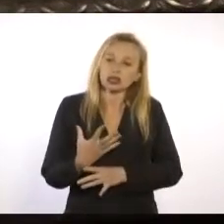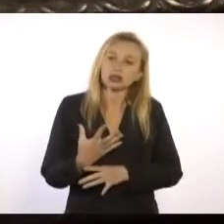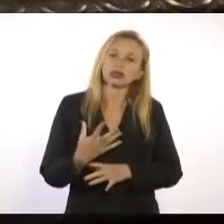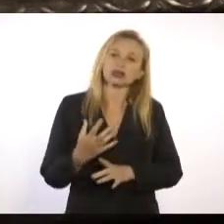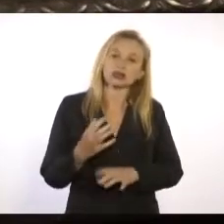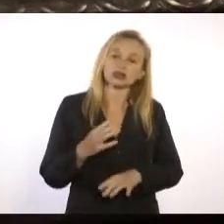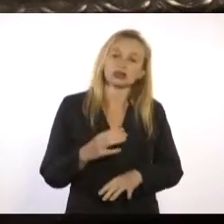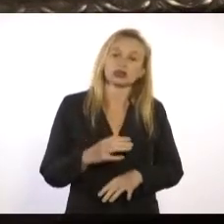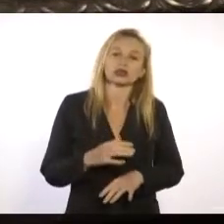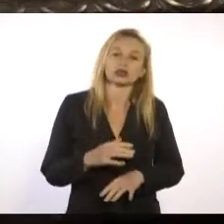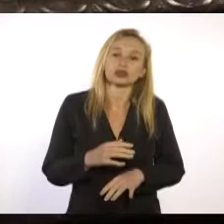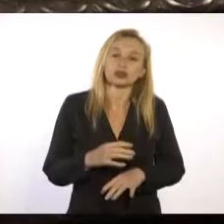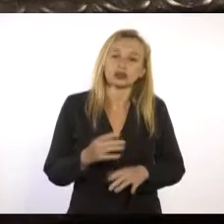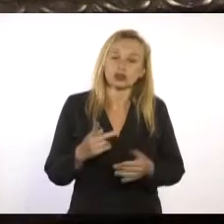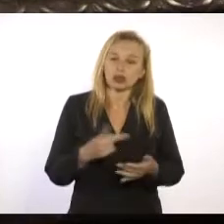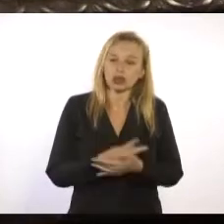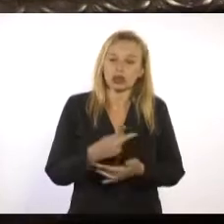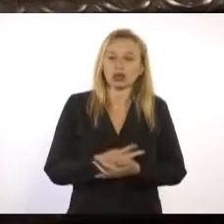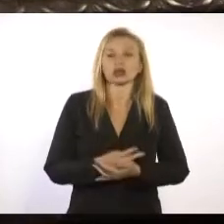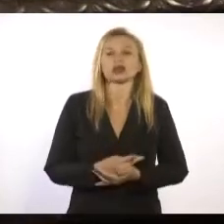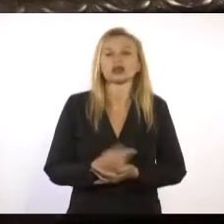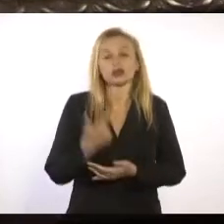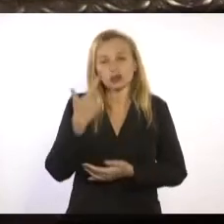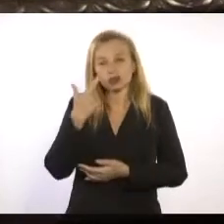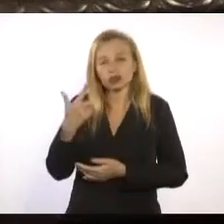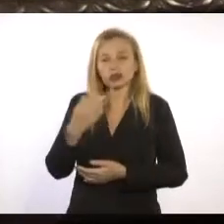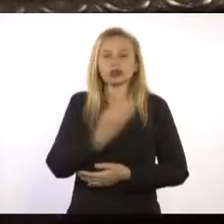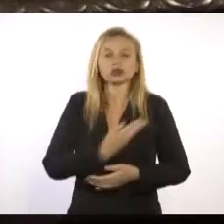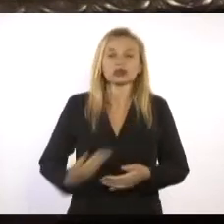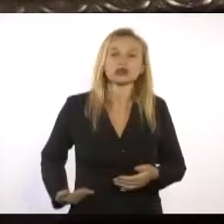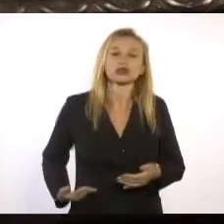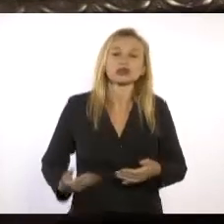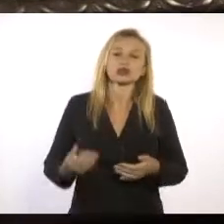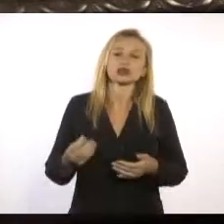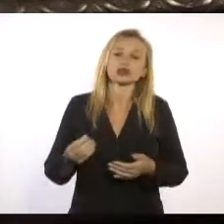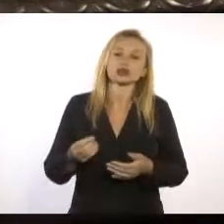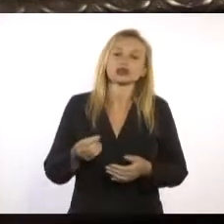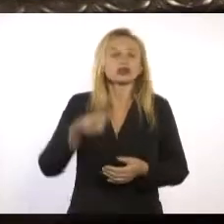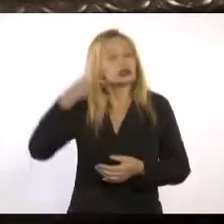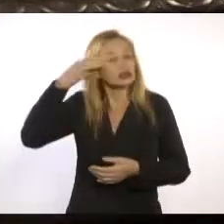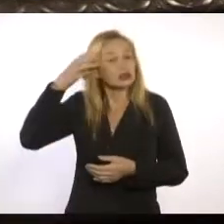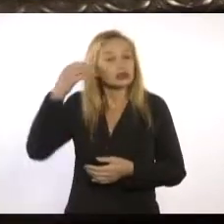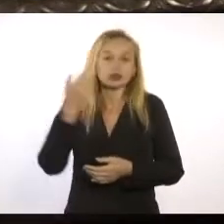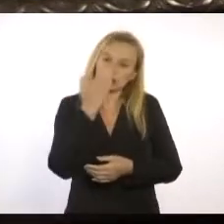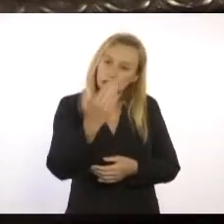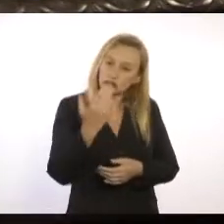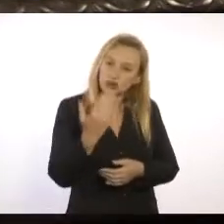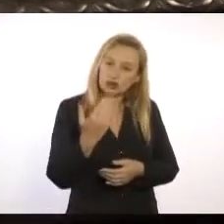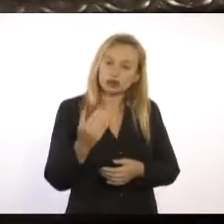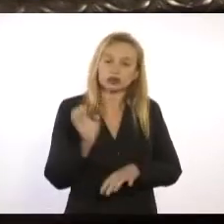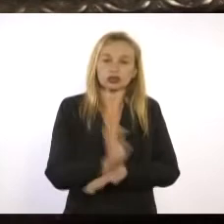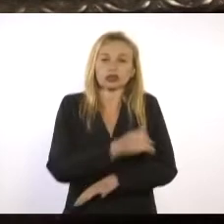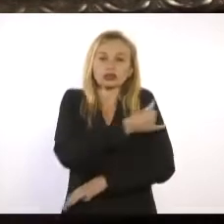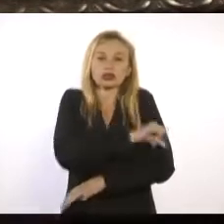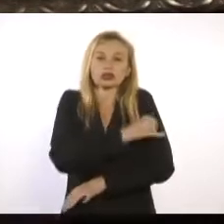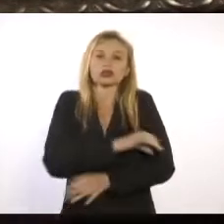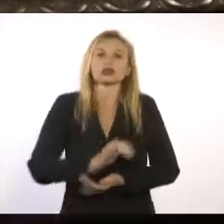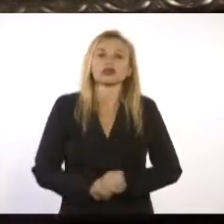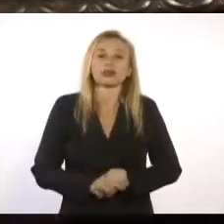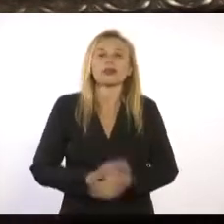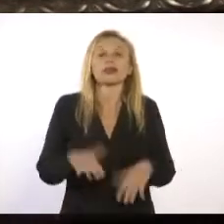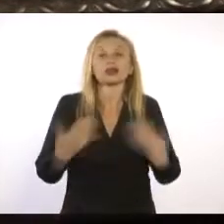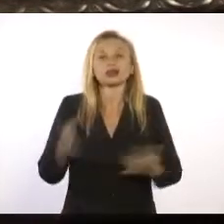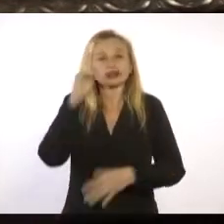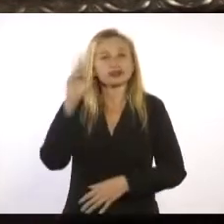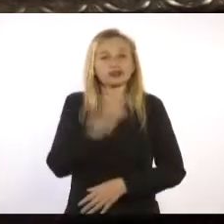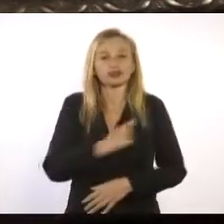excludente, como tem sido o desgoverno do Wilson Witzel à frente aí do estado do Rio de Janeiro. Então,